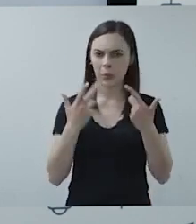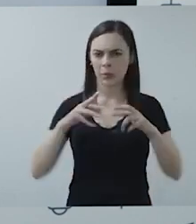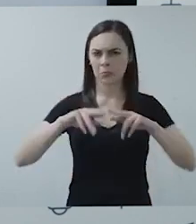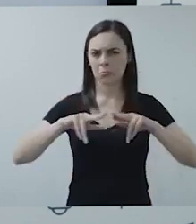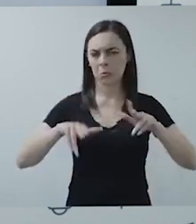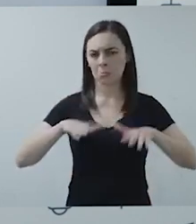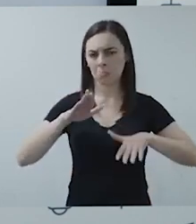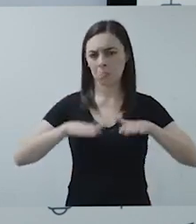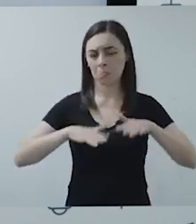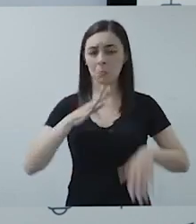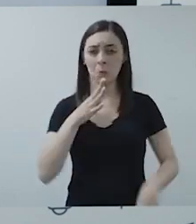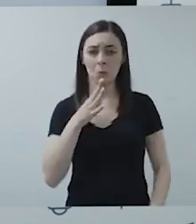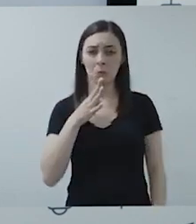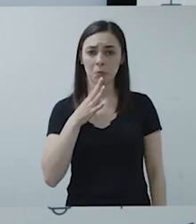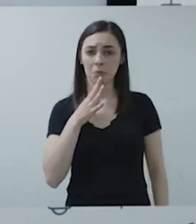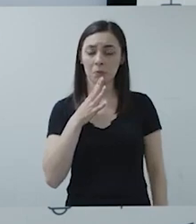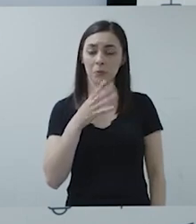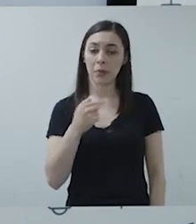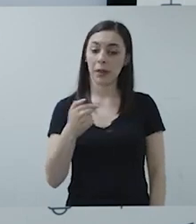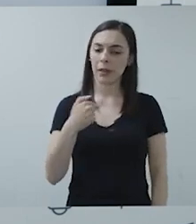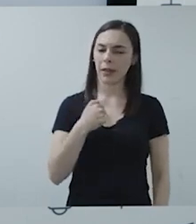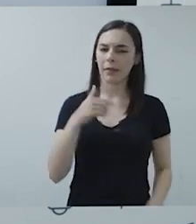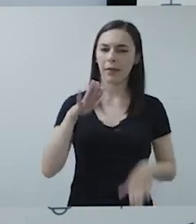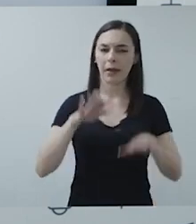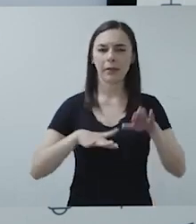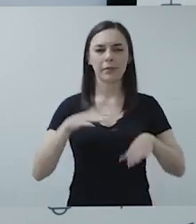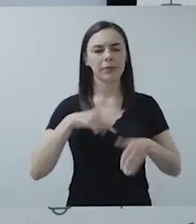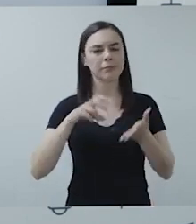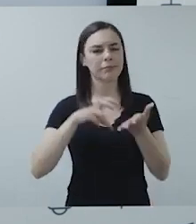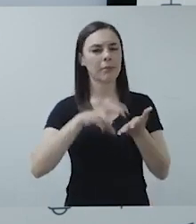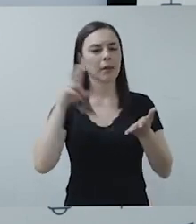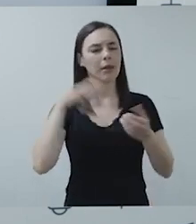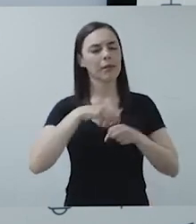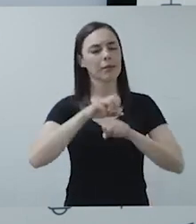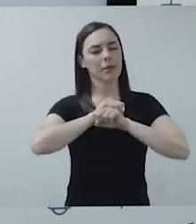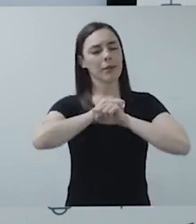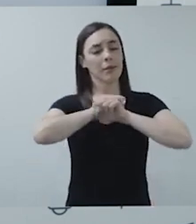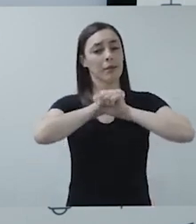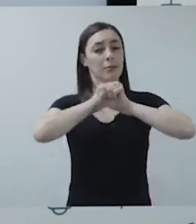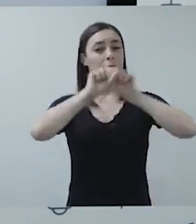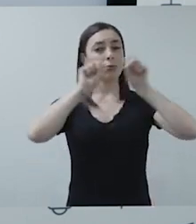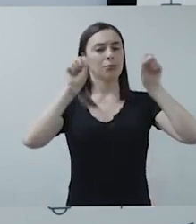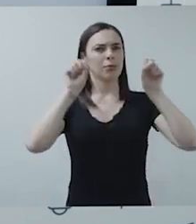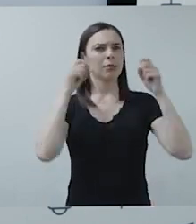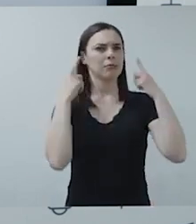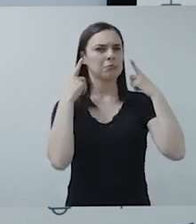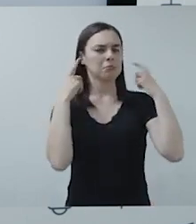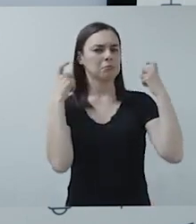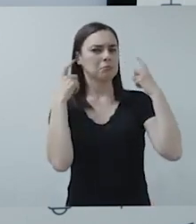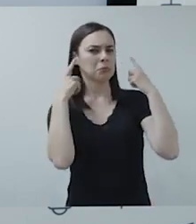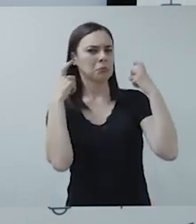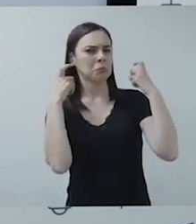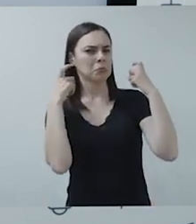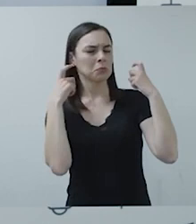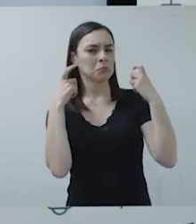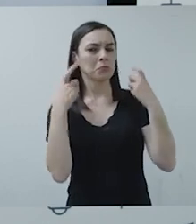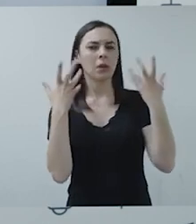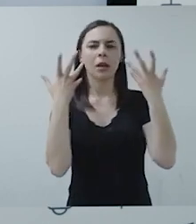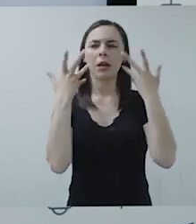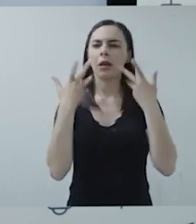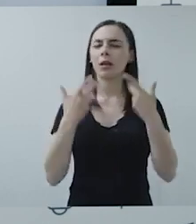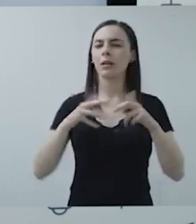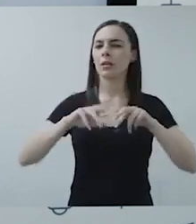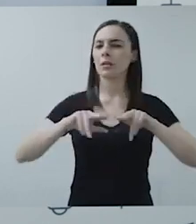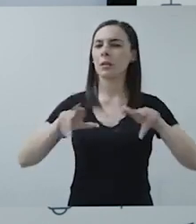ter visto. Eu, às vezes, quando acordo pela manhã, eu escuto esse som. Sabem de qual